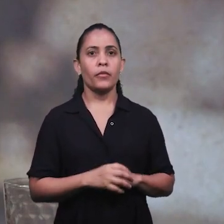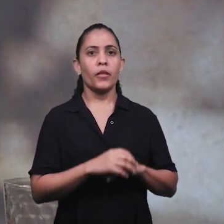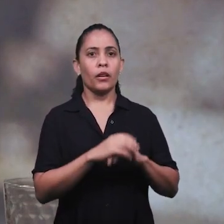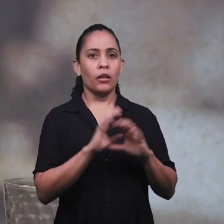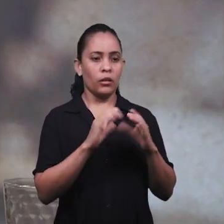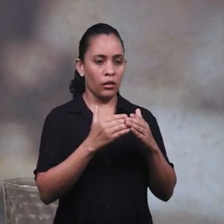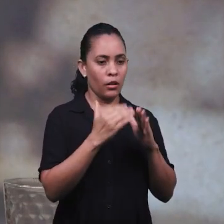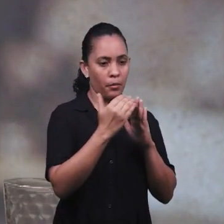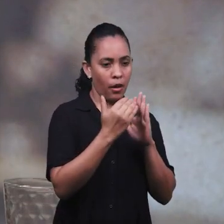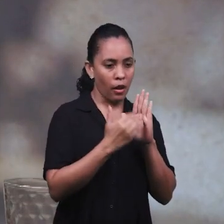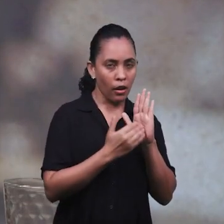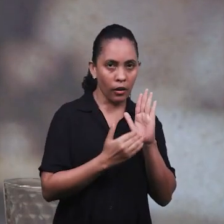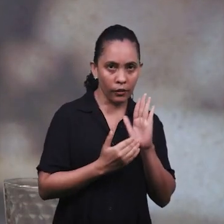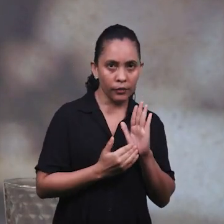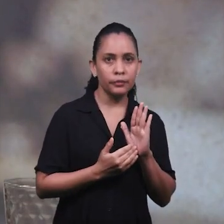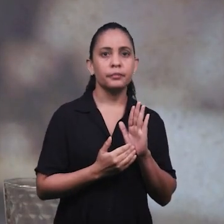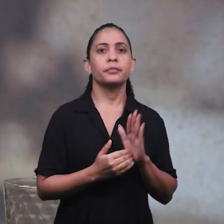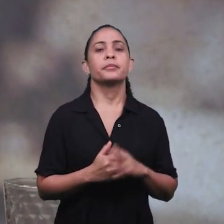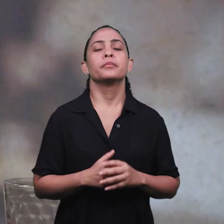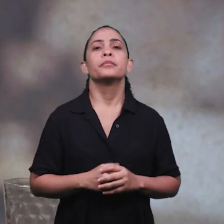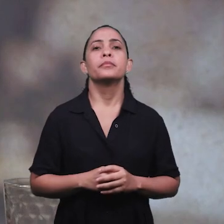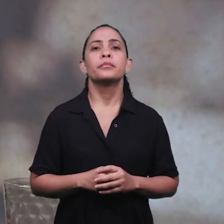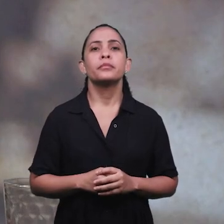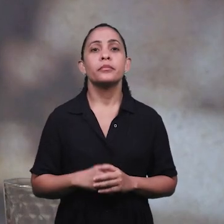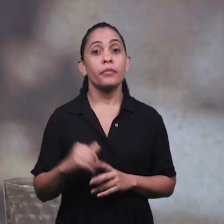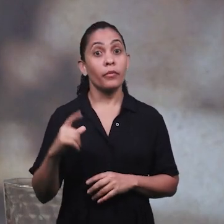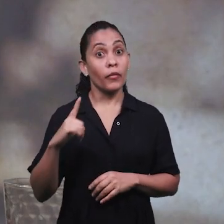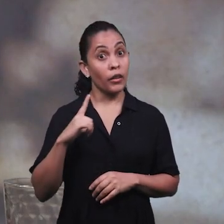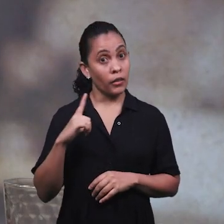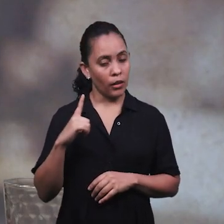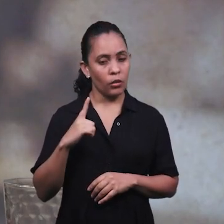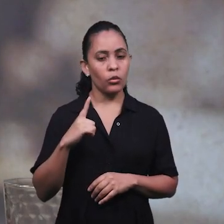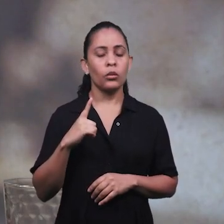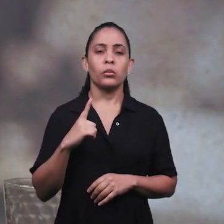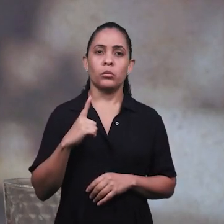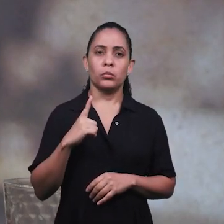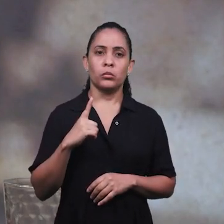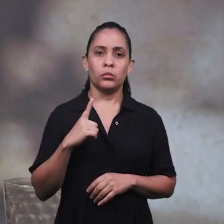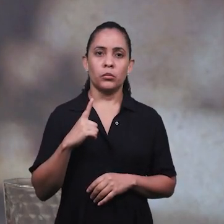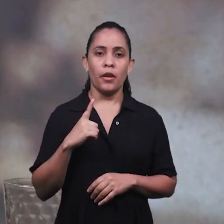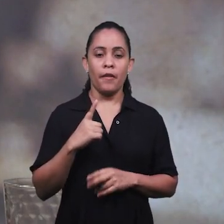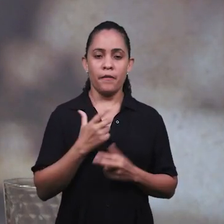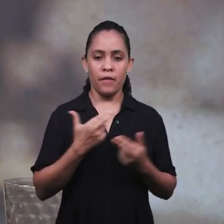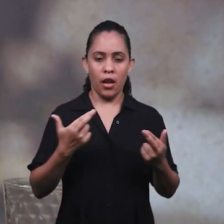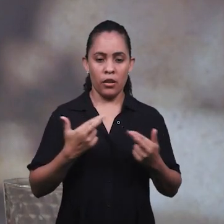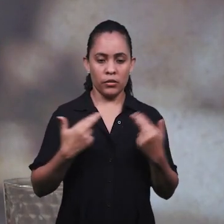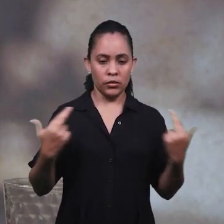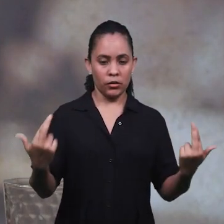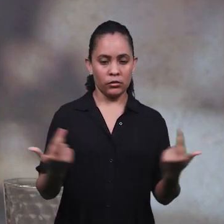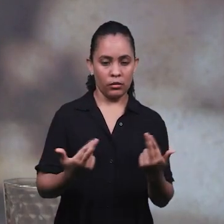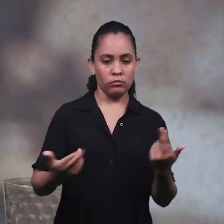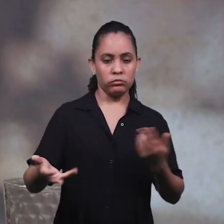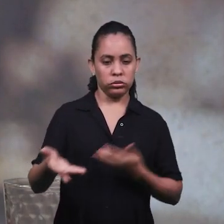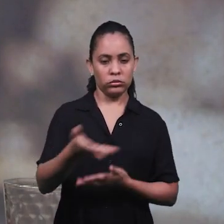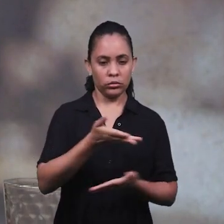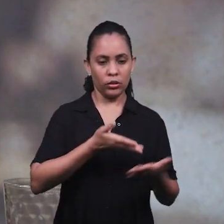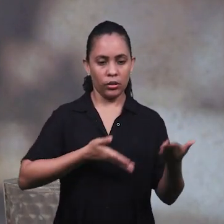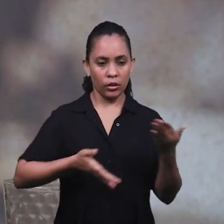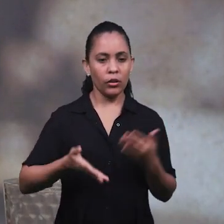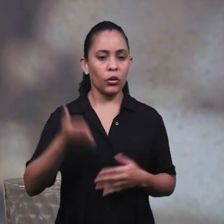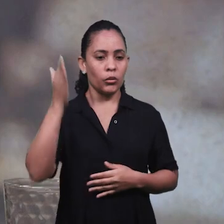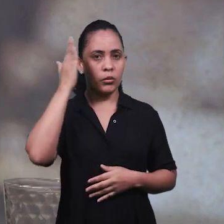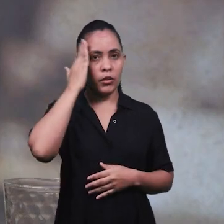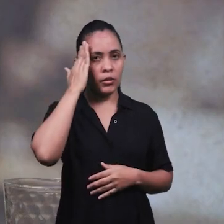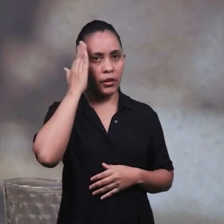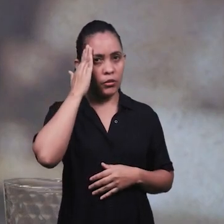judicial ou jurisprudencial, como o doutor disse. Então, existe uma decisão ou várias decisões que consolidaram o